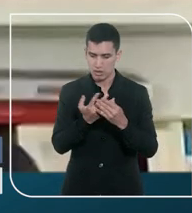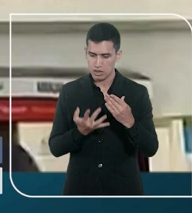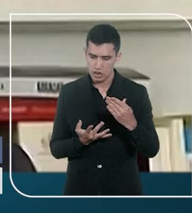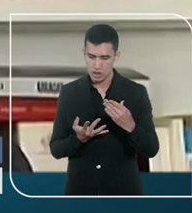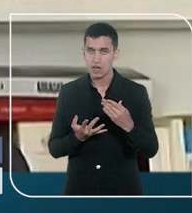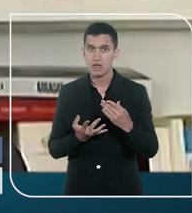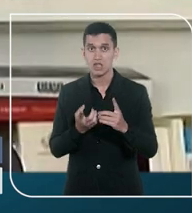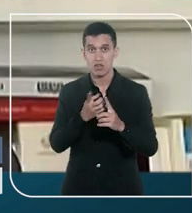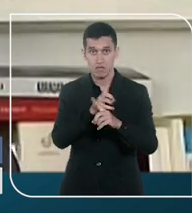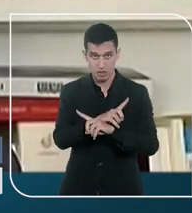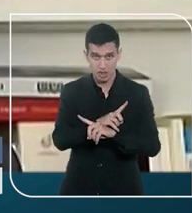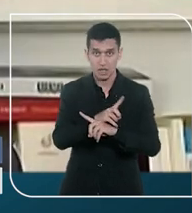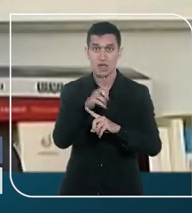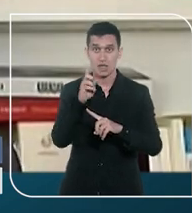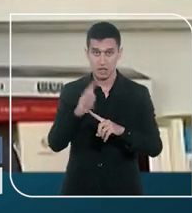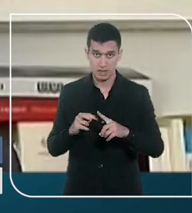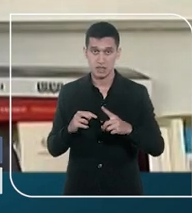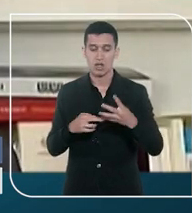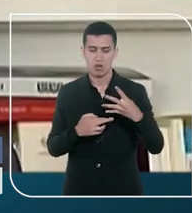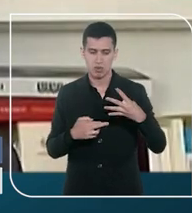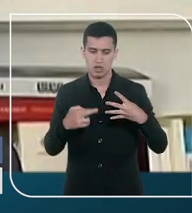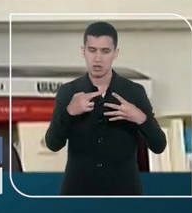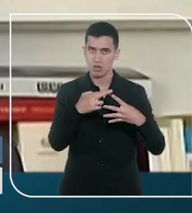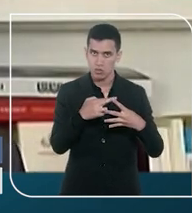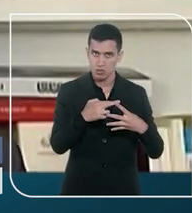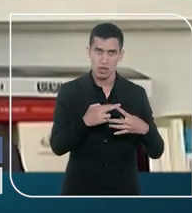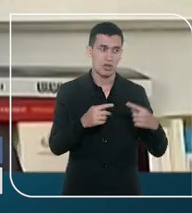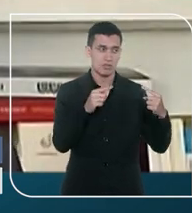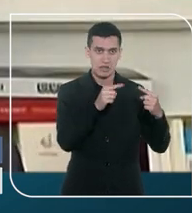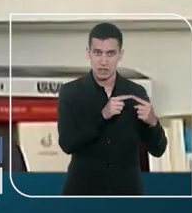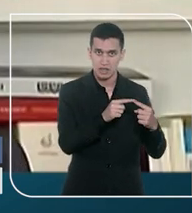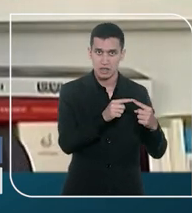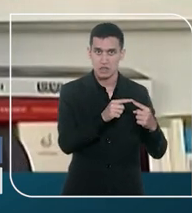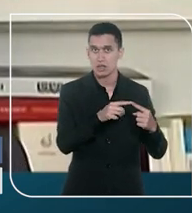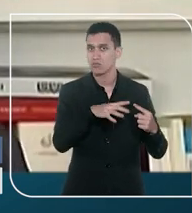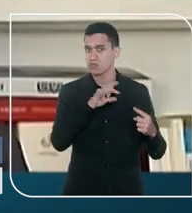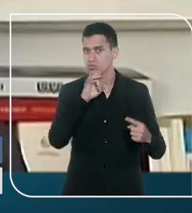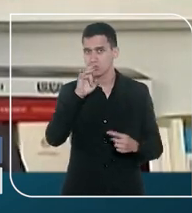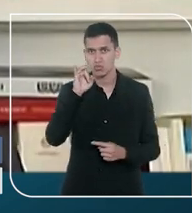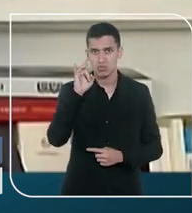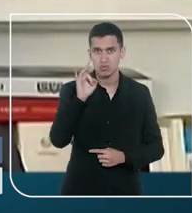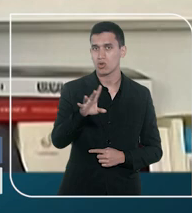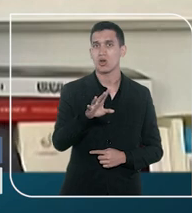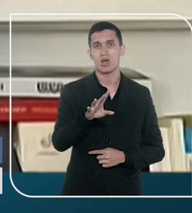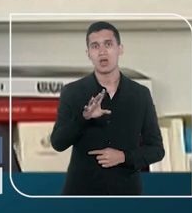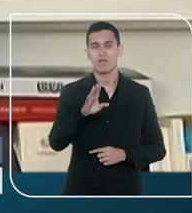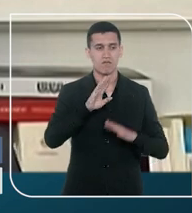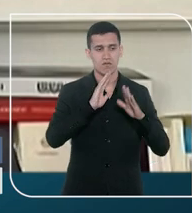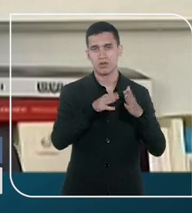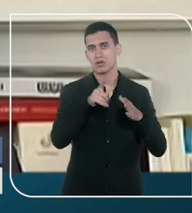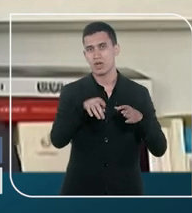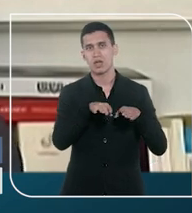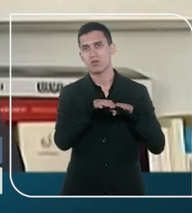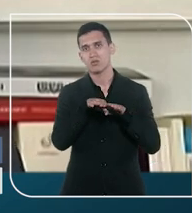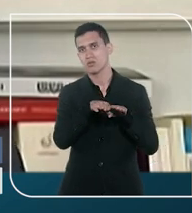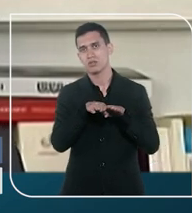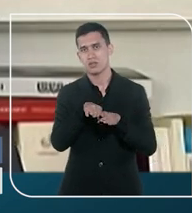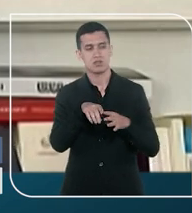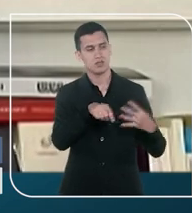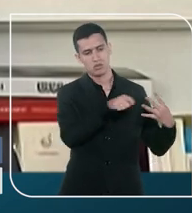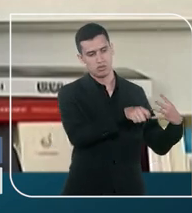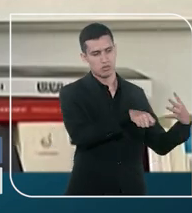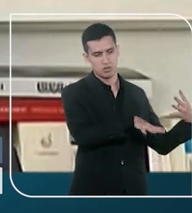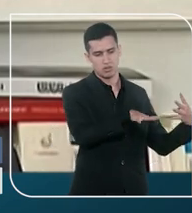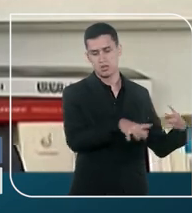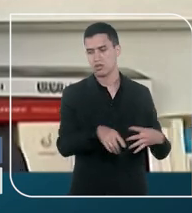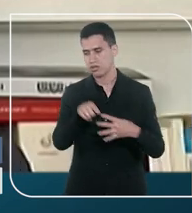um recurso de fundamentação vinculada, é tão somente uniformizar essa jurisprudência interna